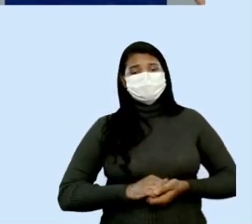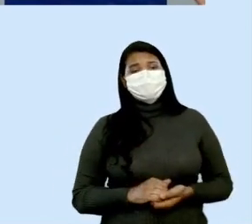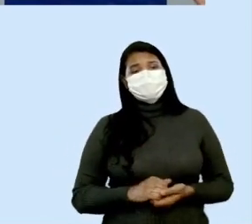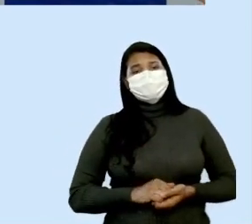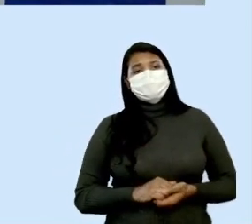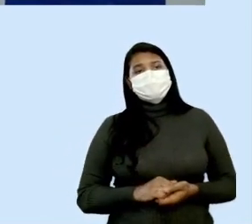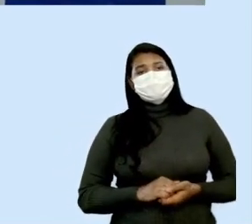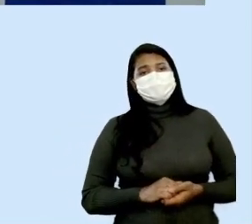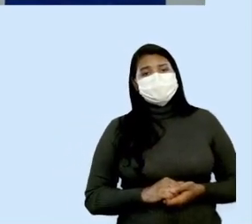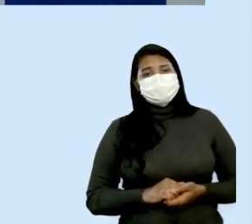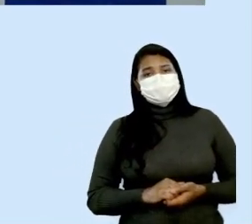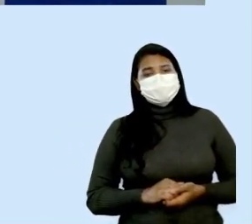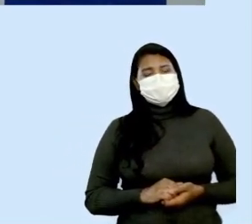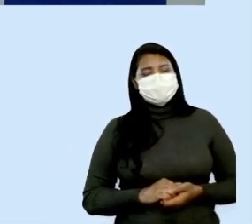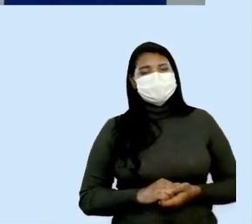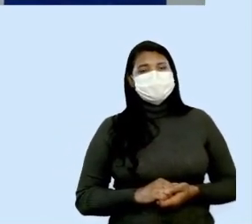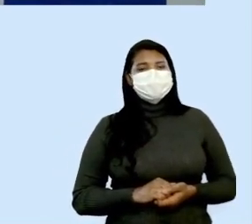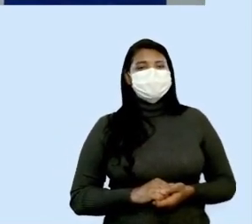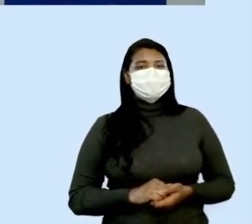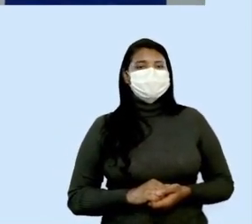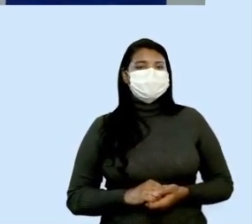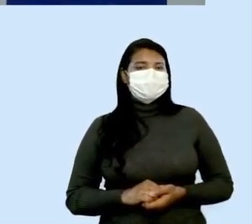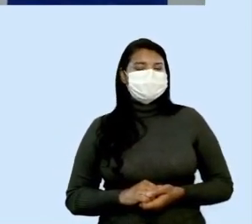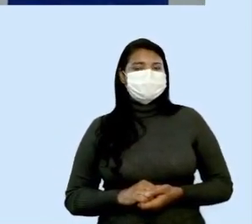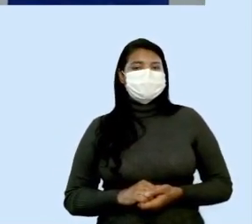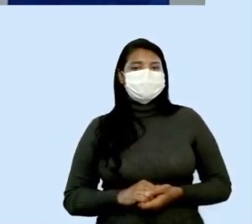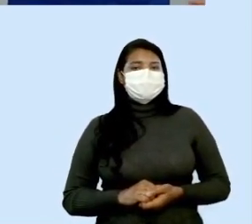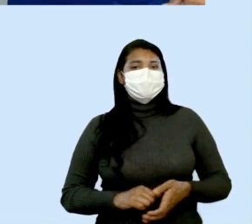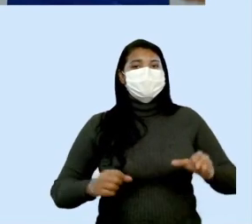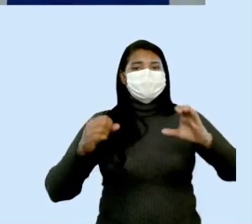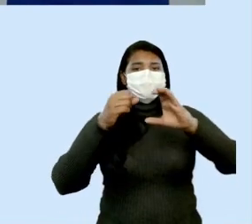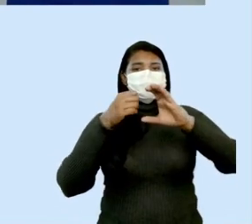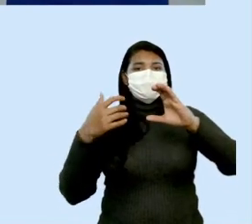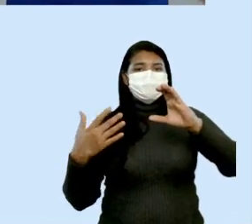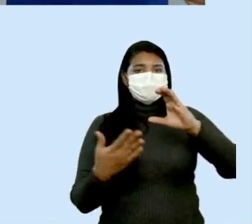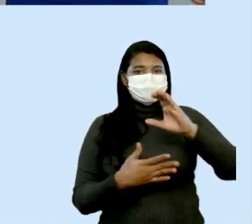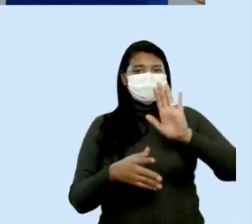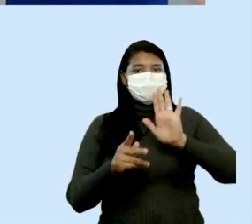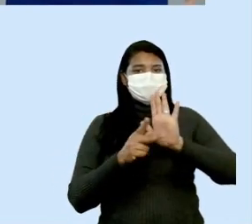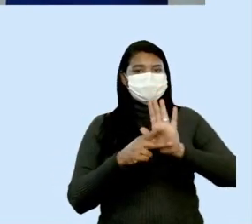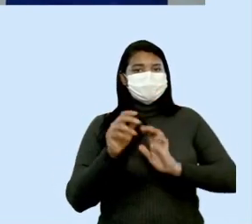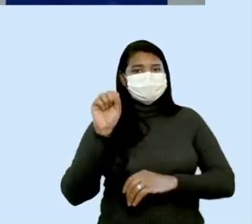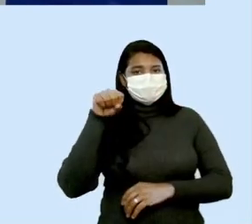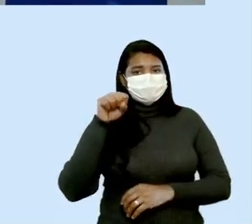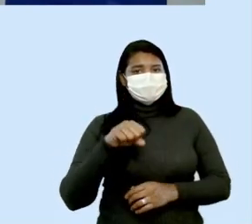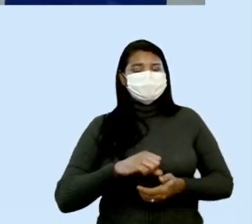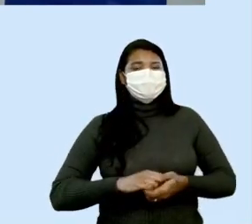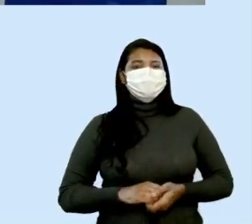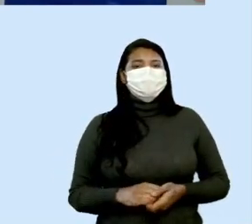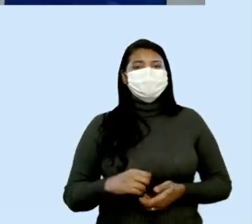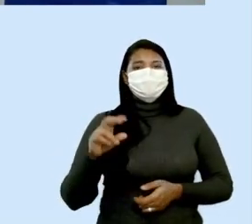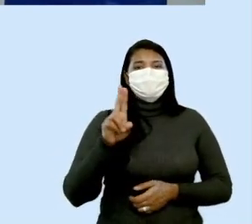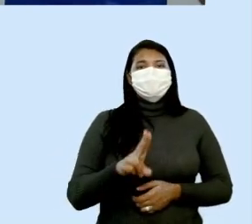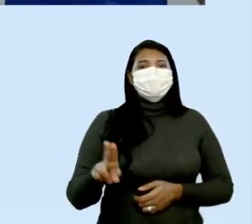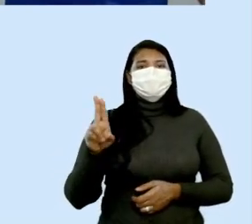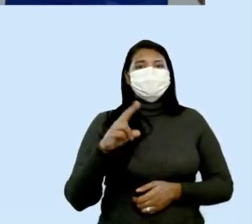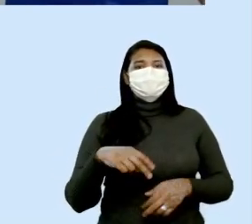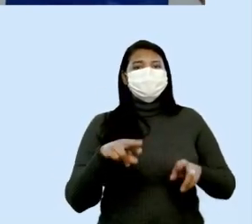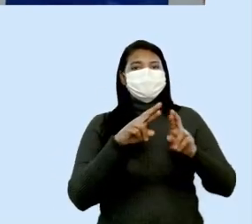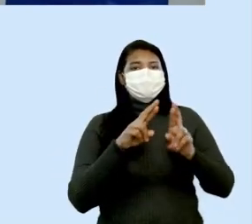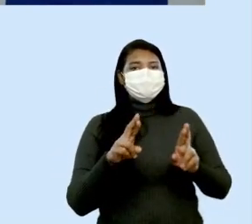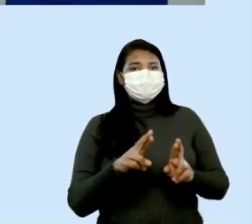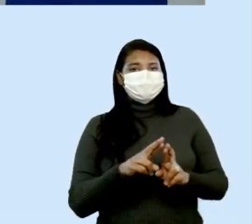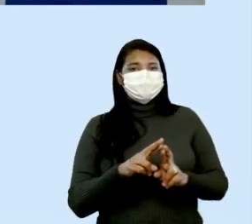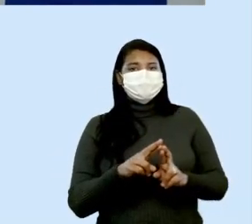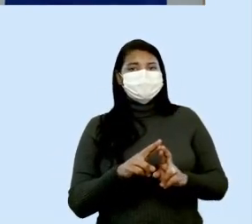tá bom? Então, ele tem características próprias? Sim. O seu uso está restrito a essa